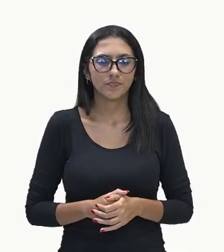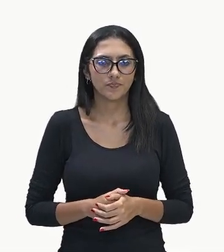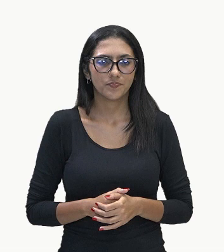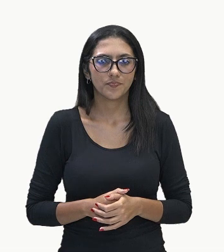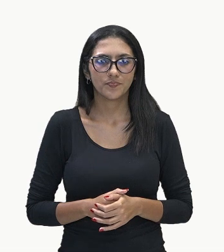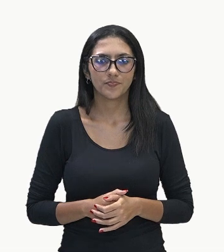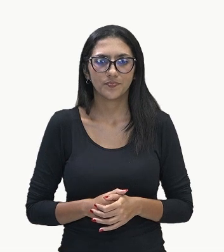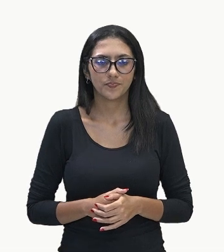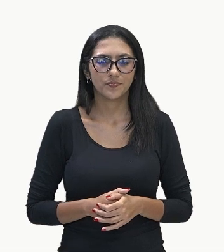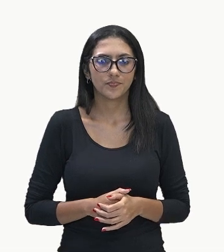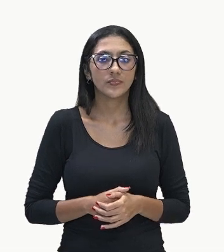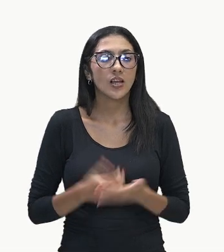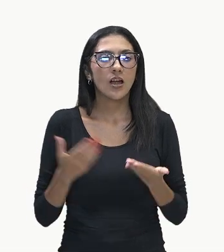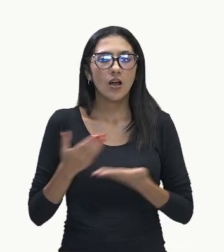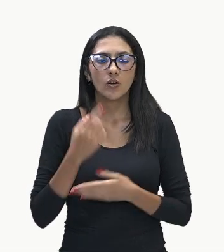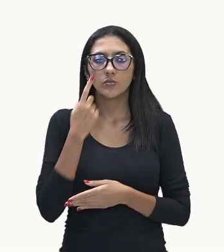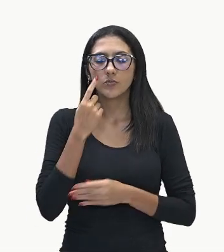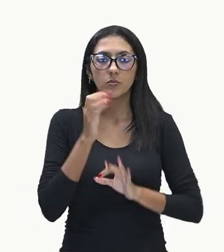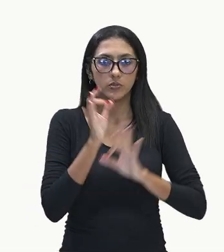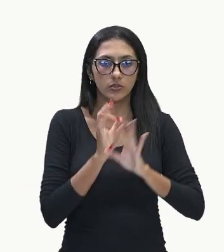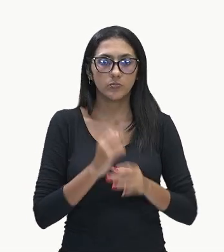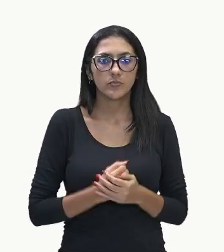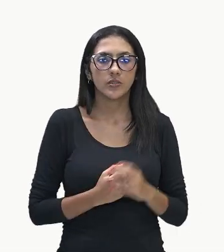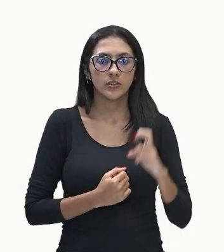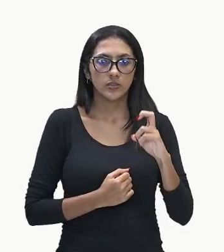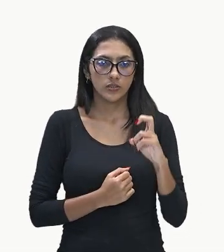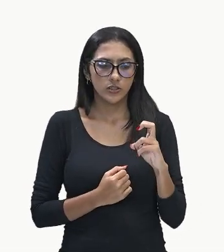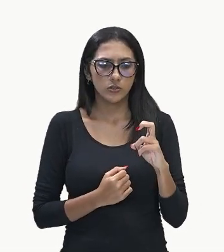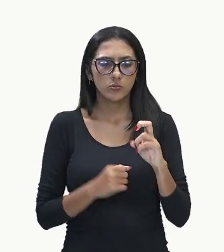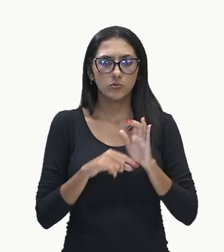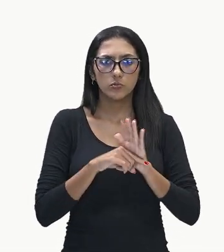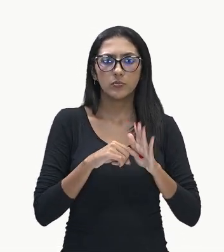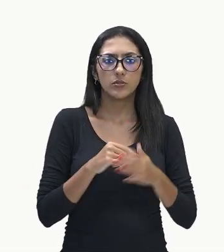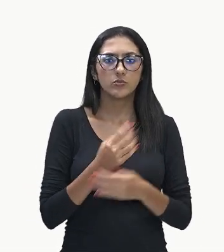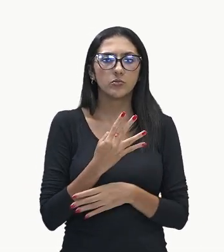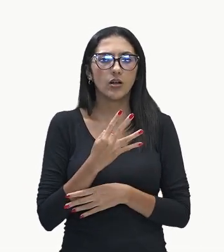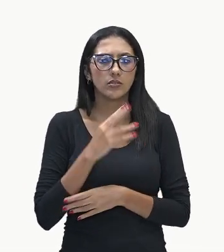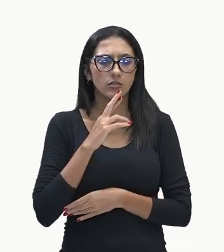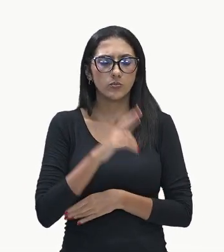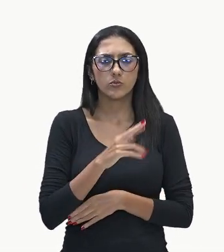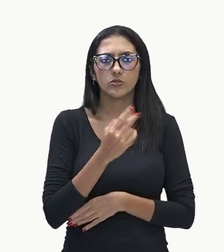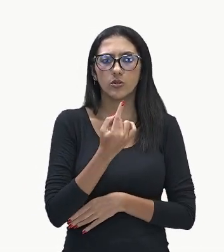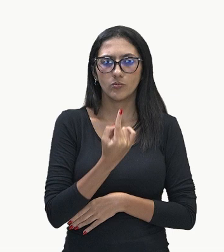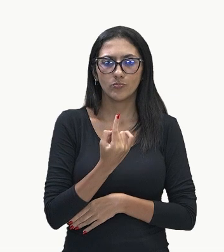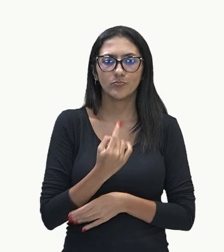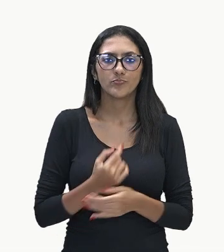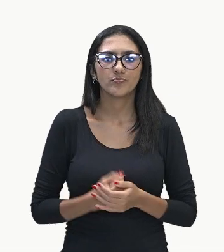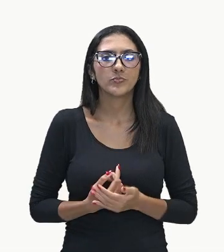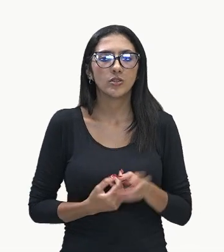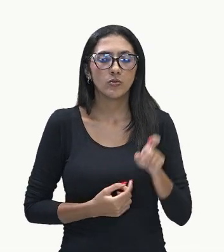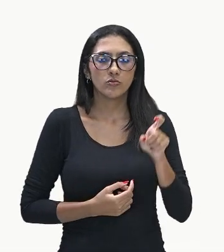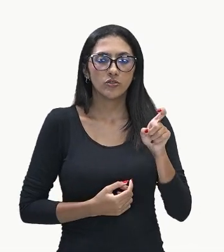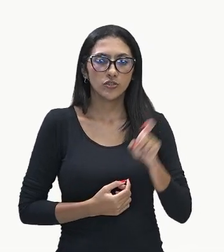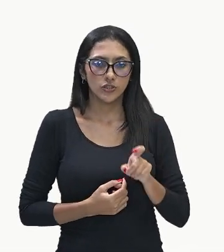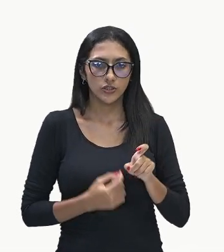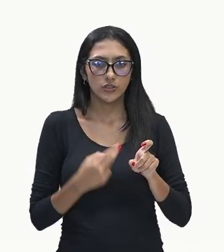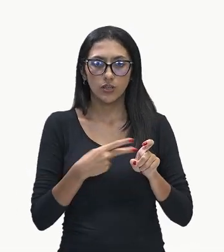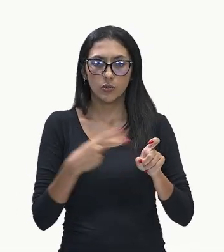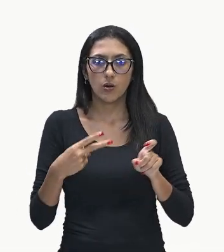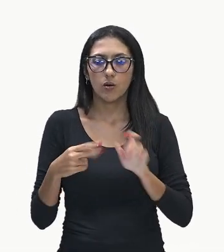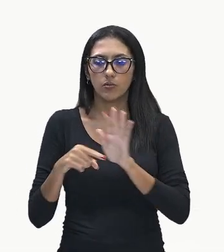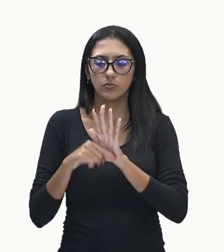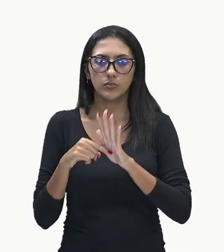Tranquilo. Agora, 5 menos 4, nós vamos ter 1. Ali, x. X é igual